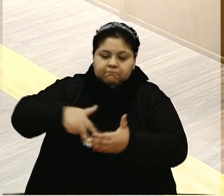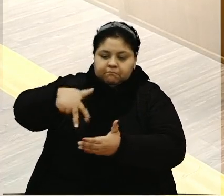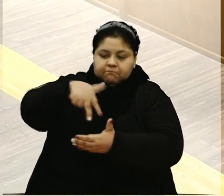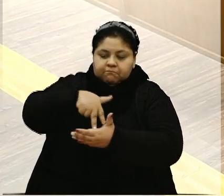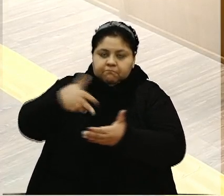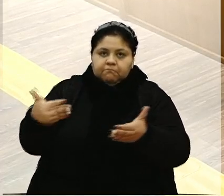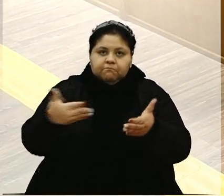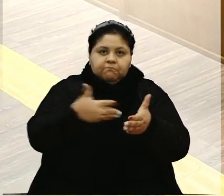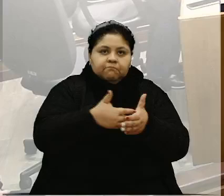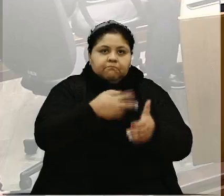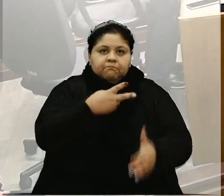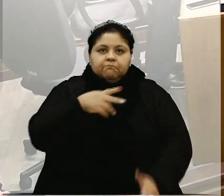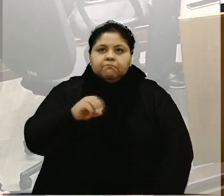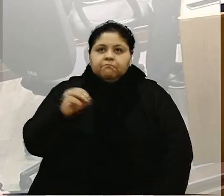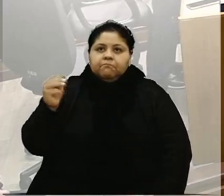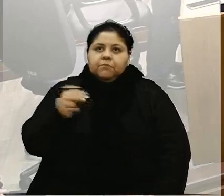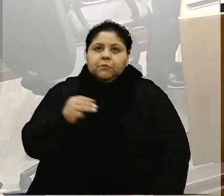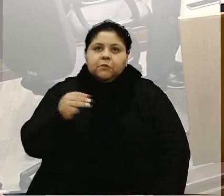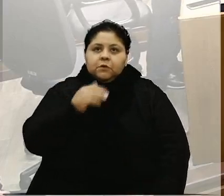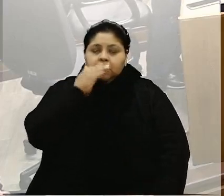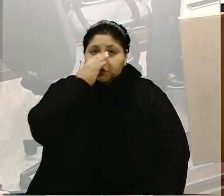até 20 minutos.